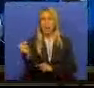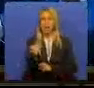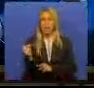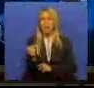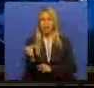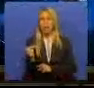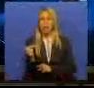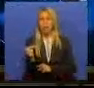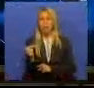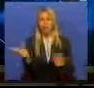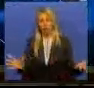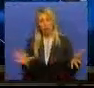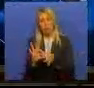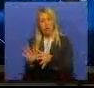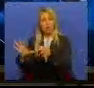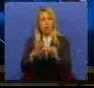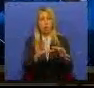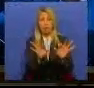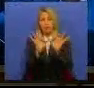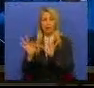são eixo comum a todas as escolas.